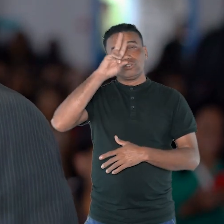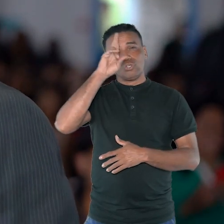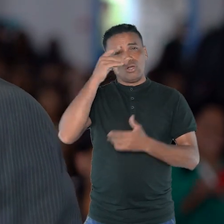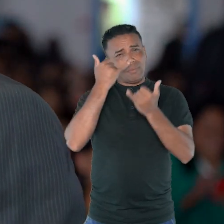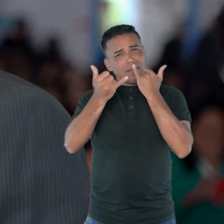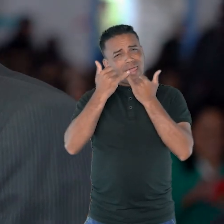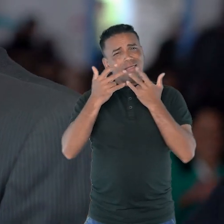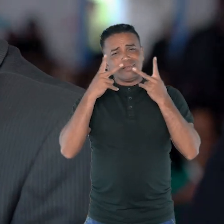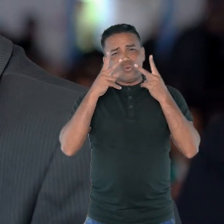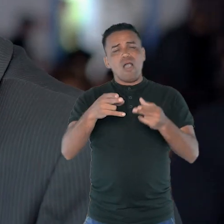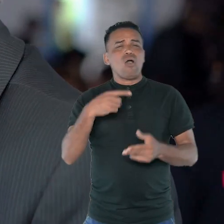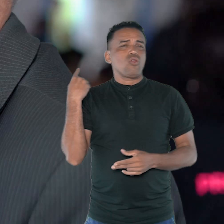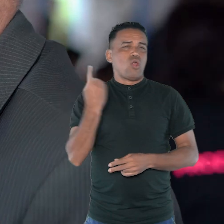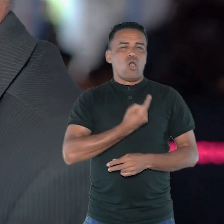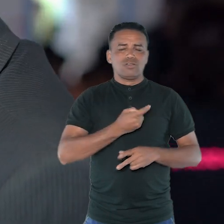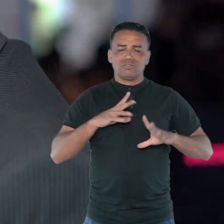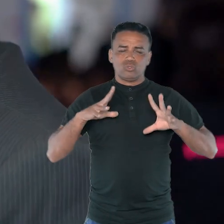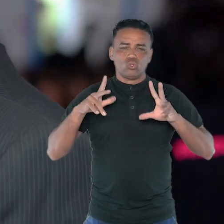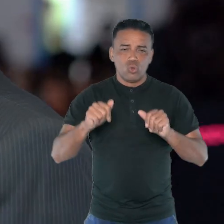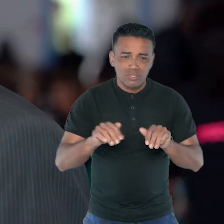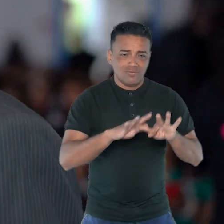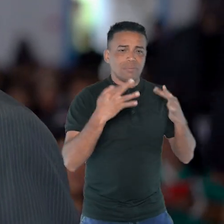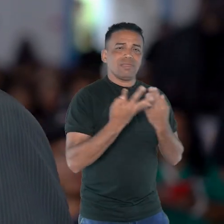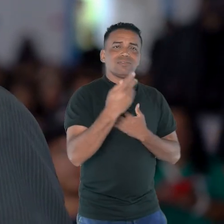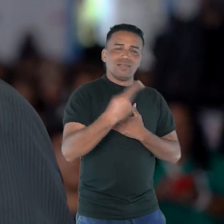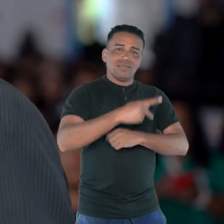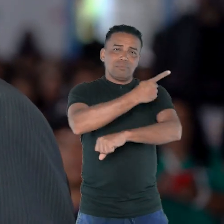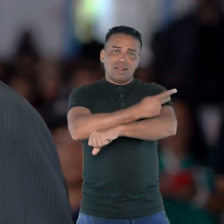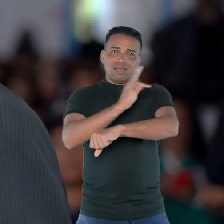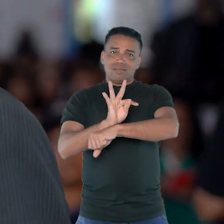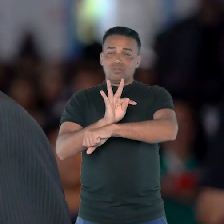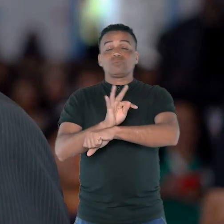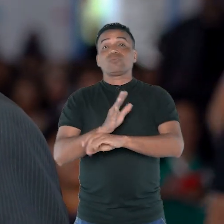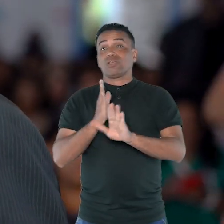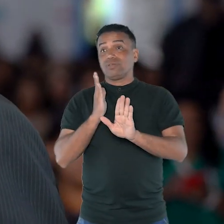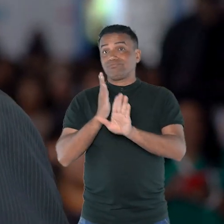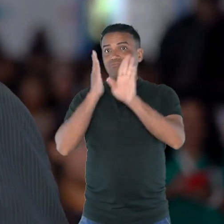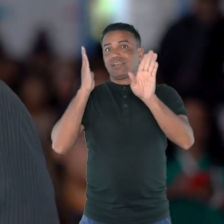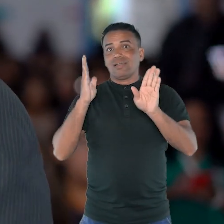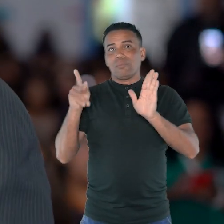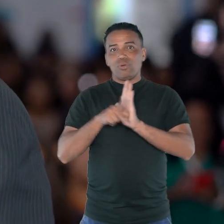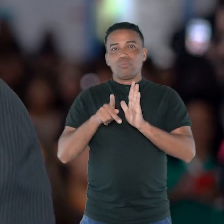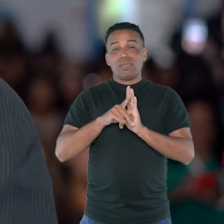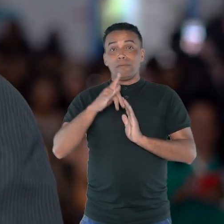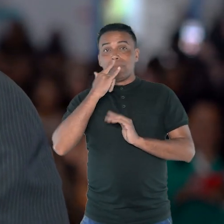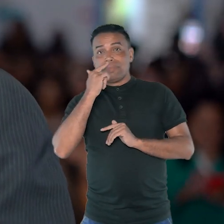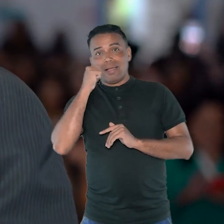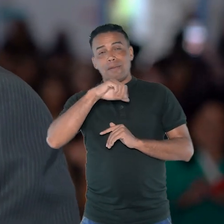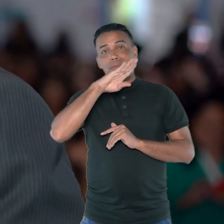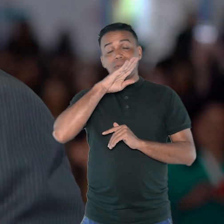né, de muitas famílias aqui de Paracatu. Me identifiquei com a questão, por exemplo, dos seus pais. O meu pai,